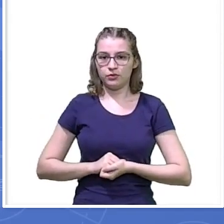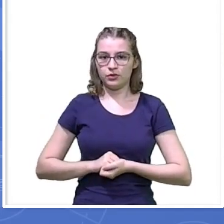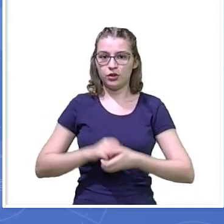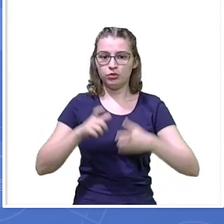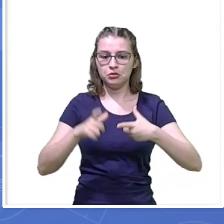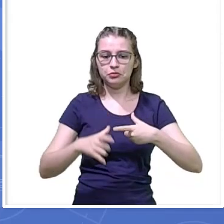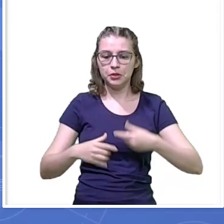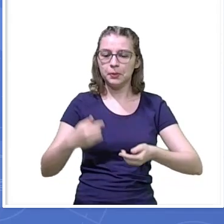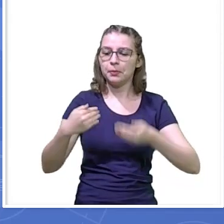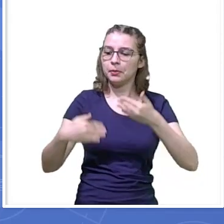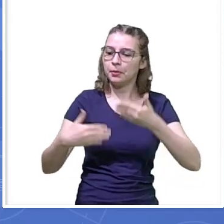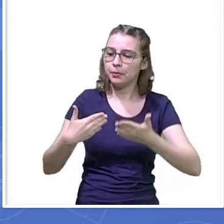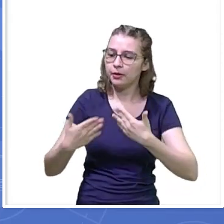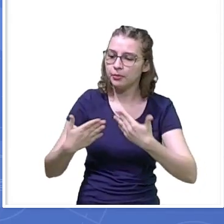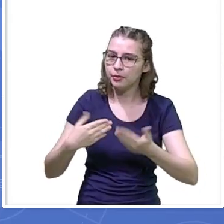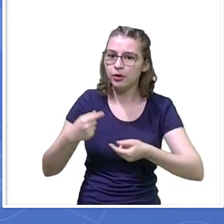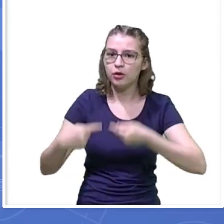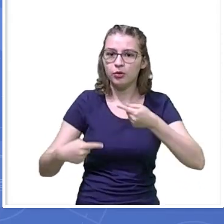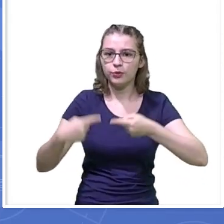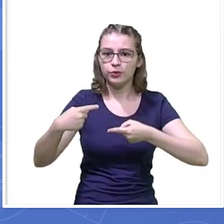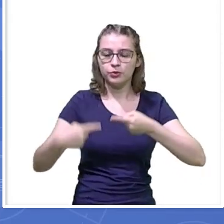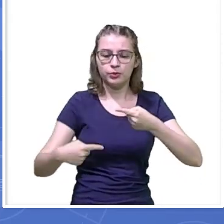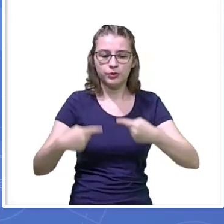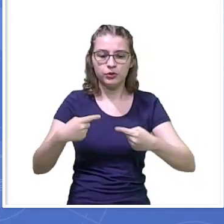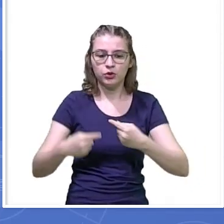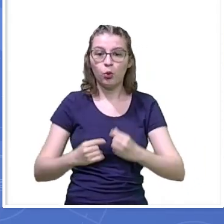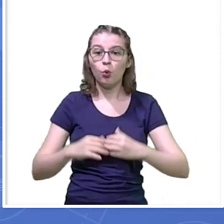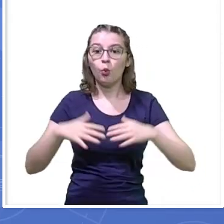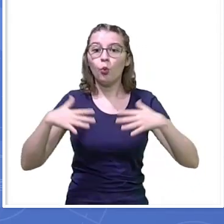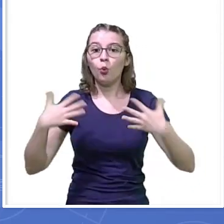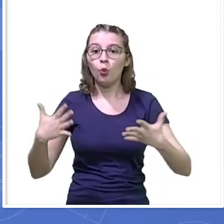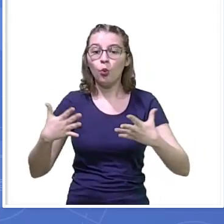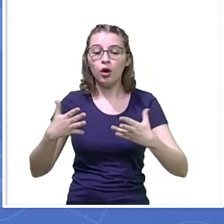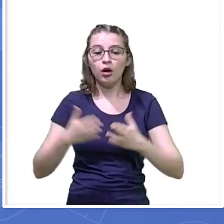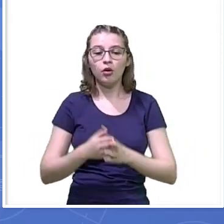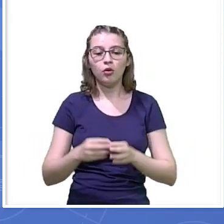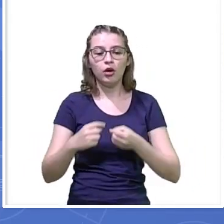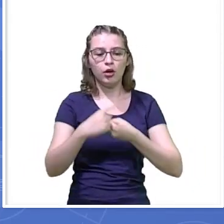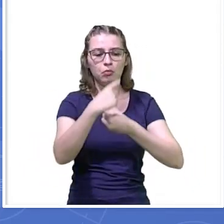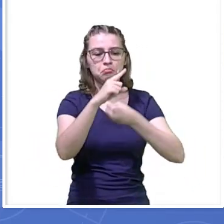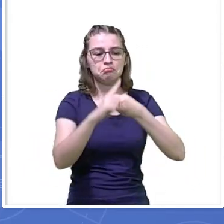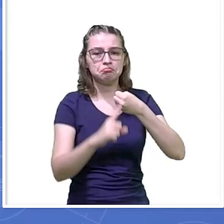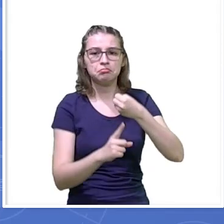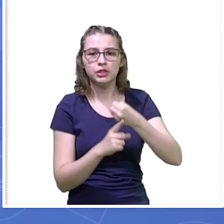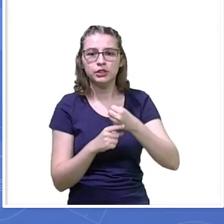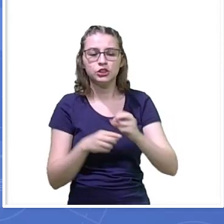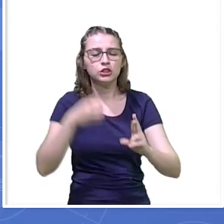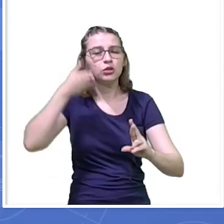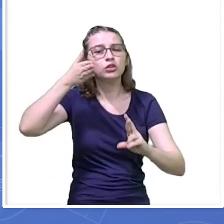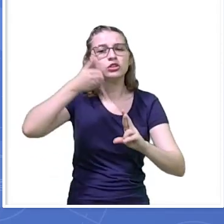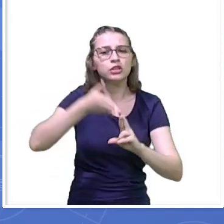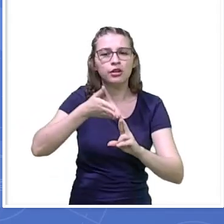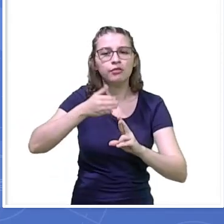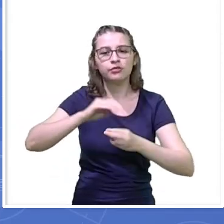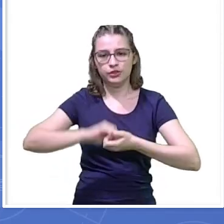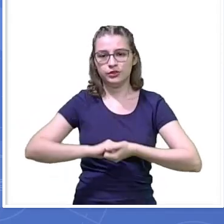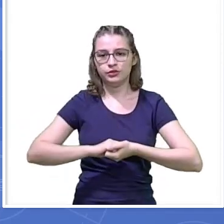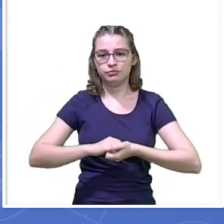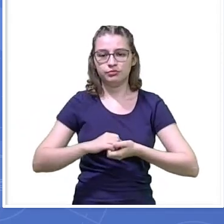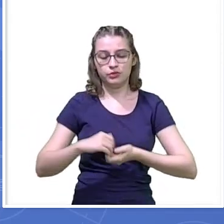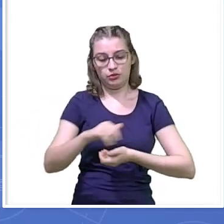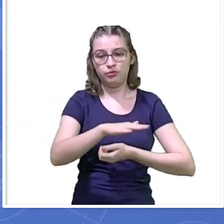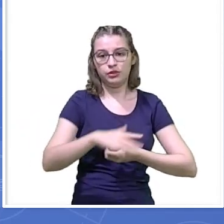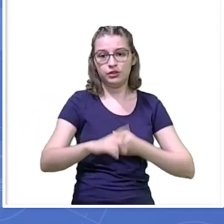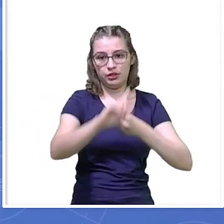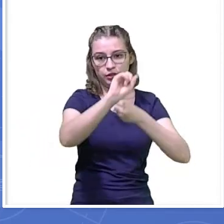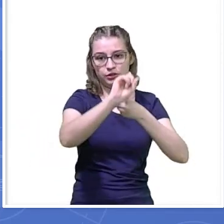consenso, né, sobre qual vai ser o meridiano de referência. Acabou ficando aquele meridiano na área do observatório de Greenwich. Então,